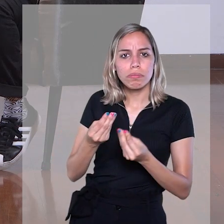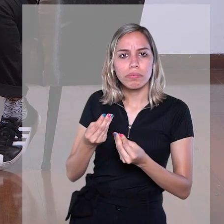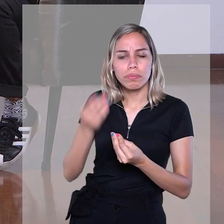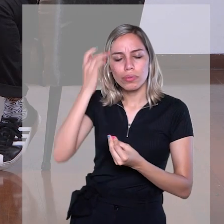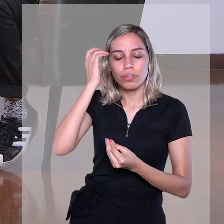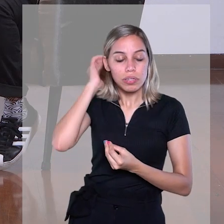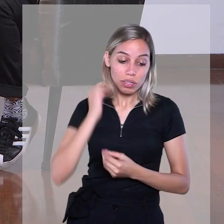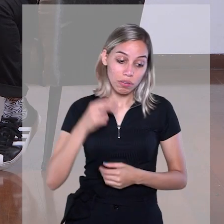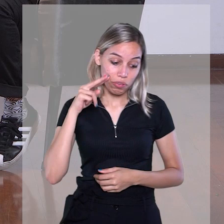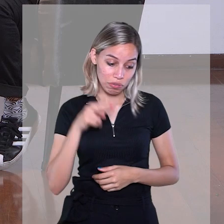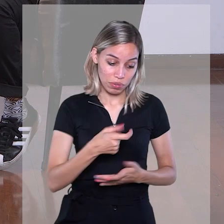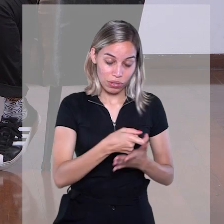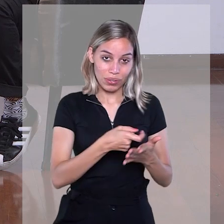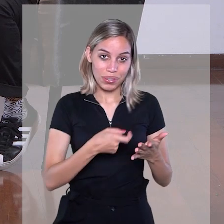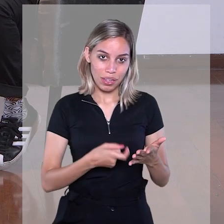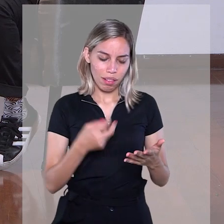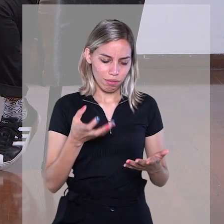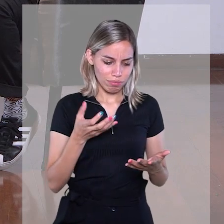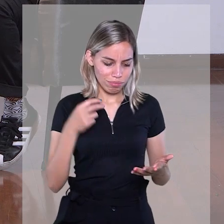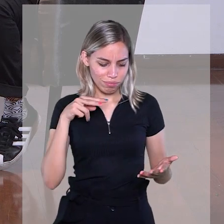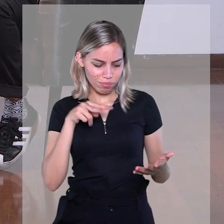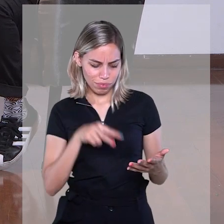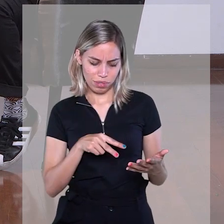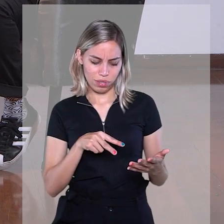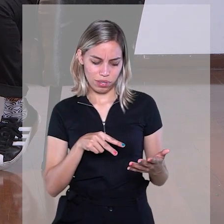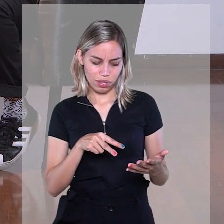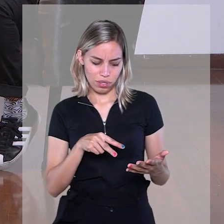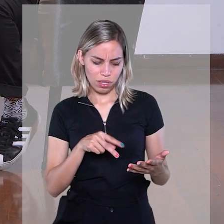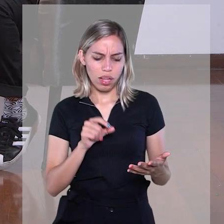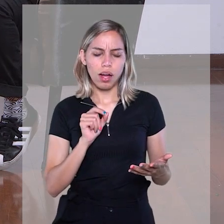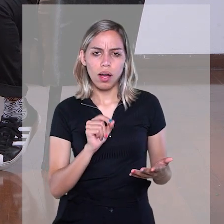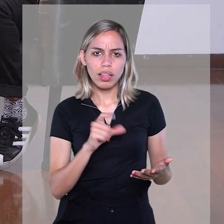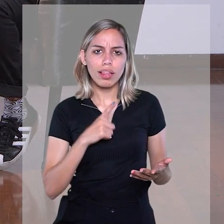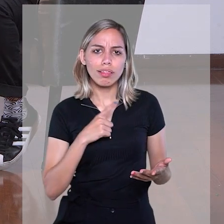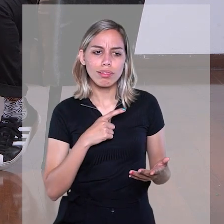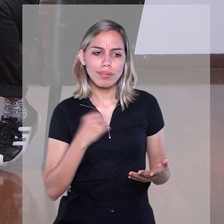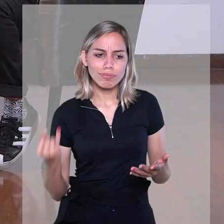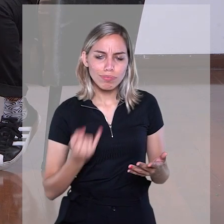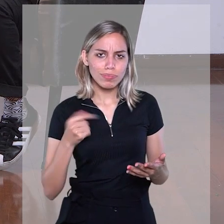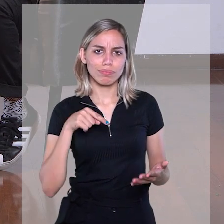E me interessa tanto que eu decidi dedicar o melhor da minha vida a isso.